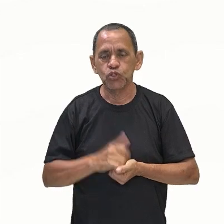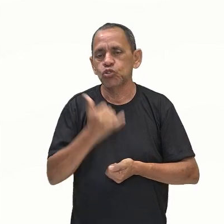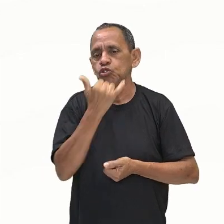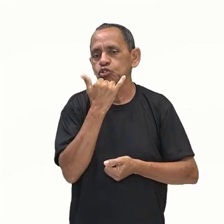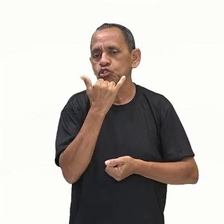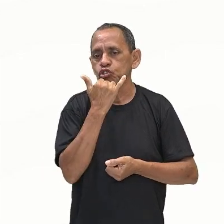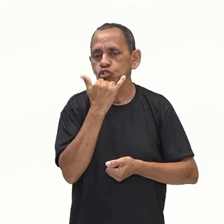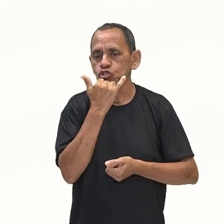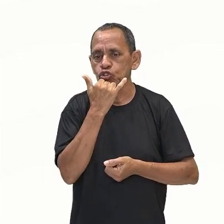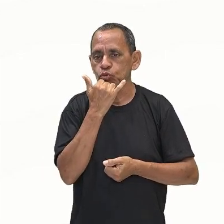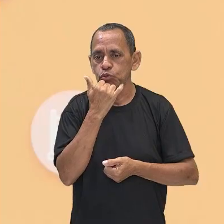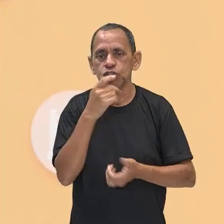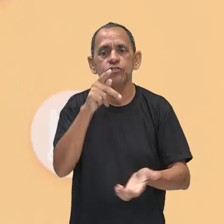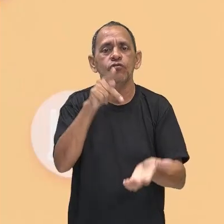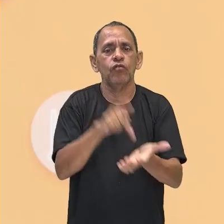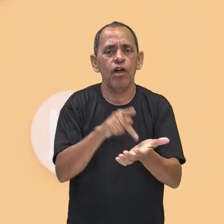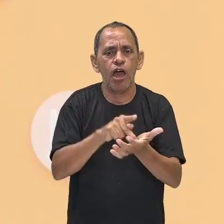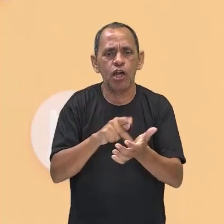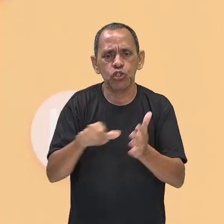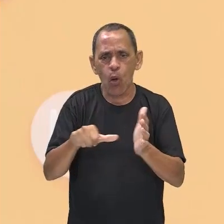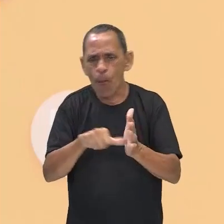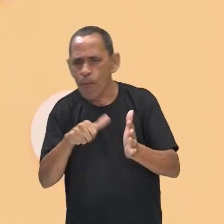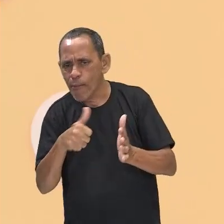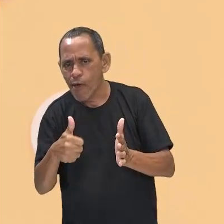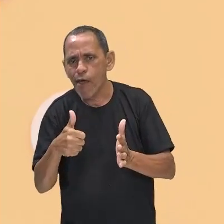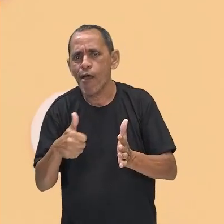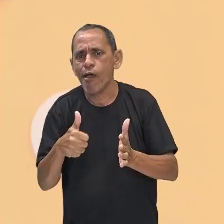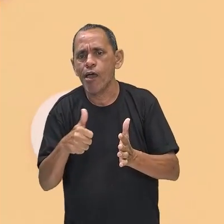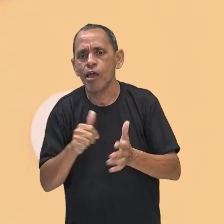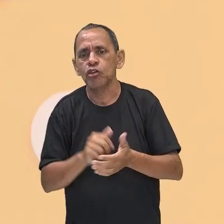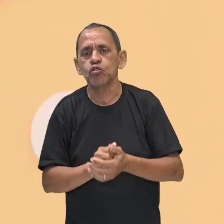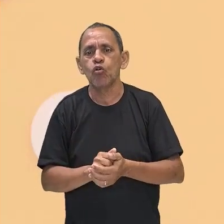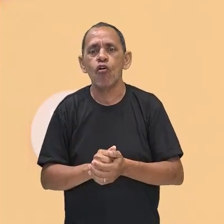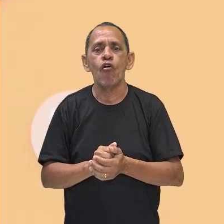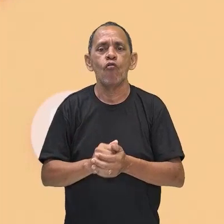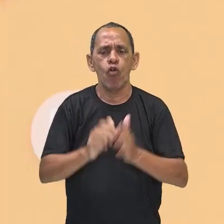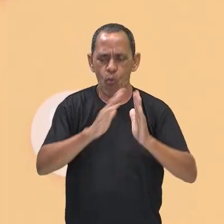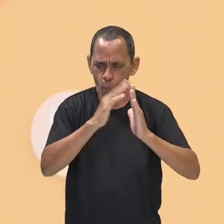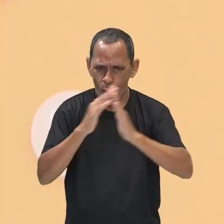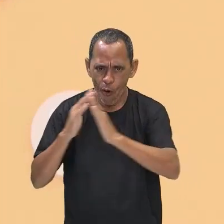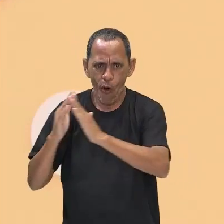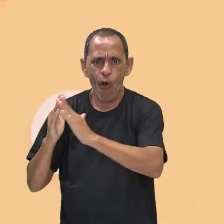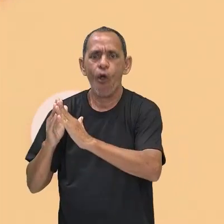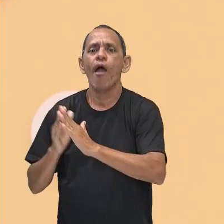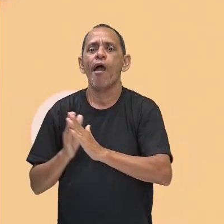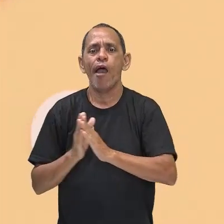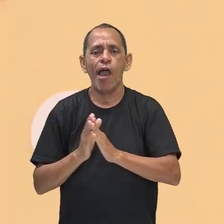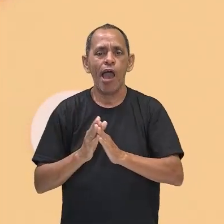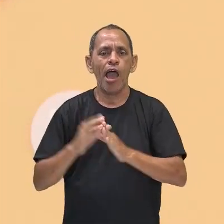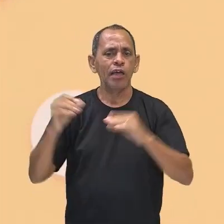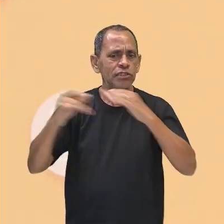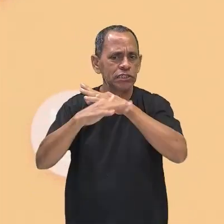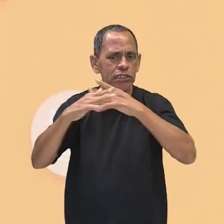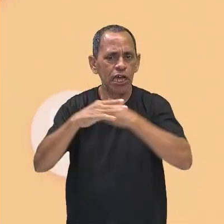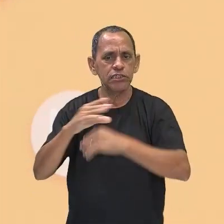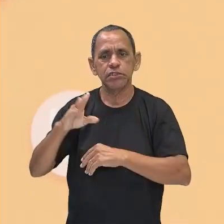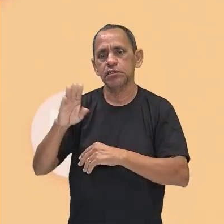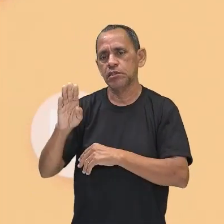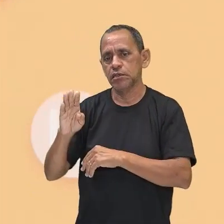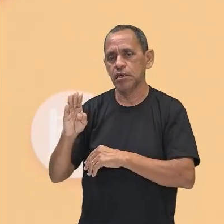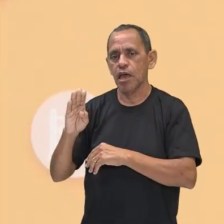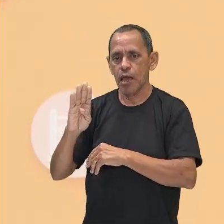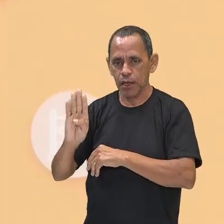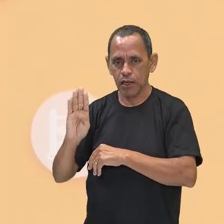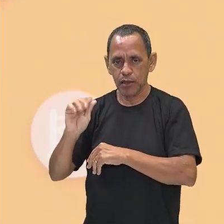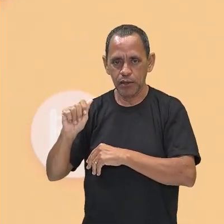na verdade, o primeiro lugar foi a vila de Mariuá, Barcelos, hoje, que foi considerada a capital da Capitania